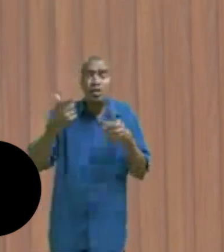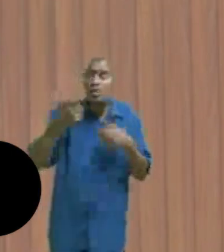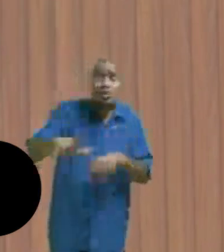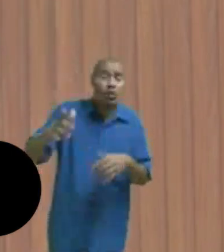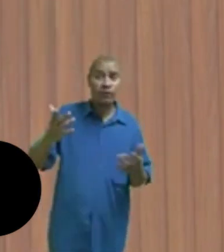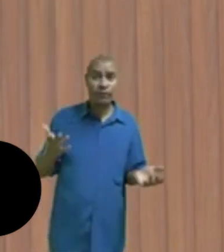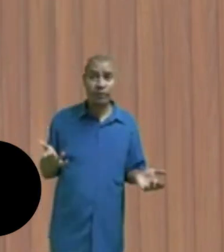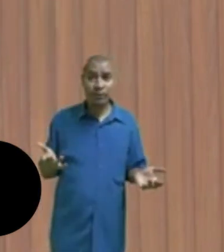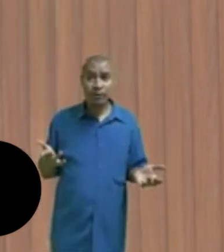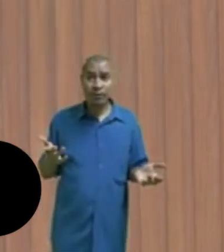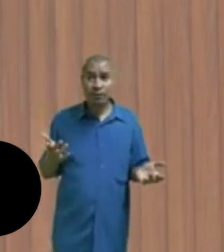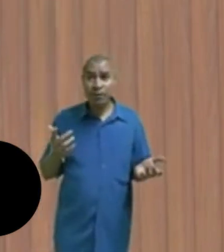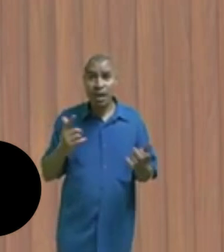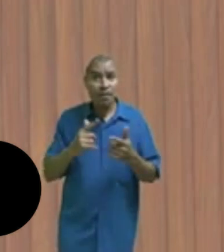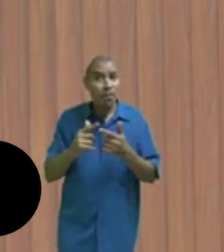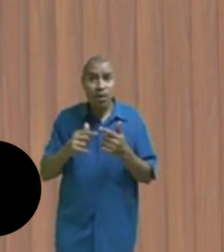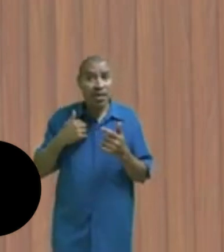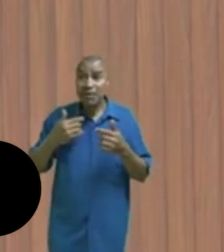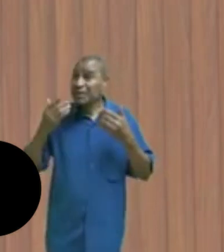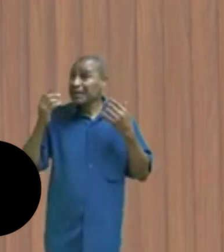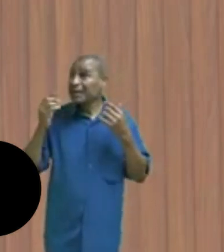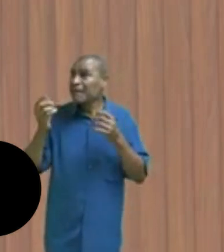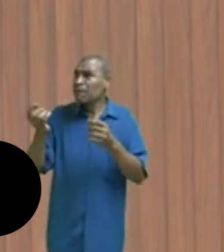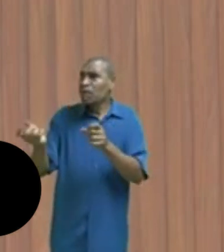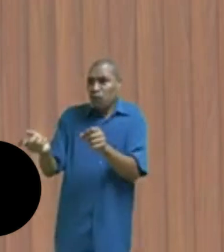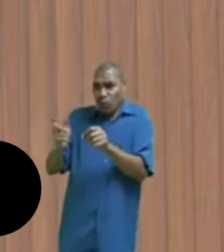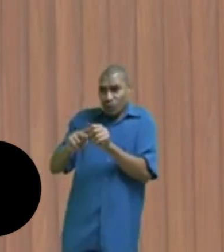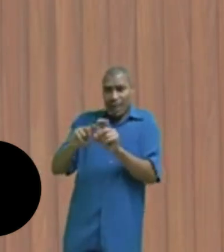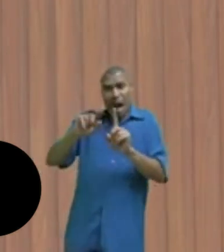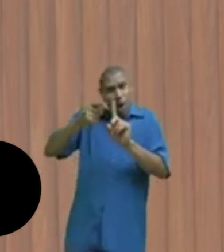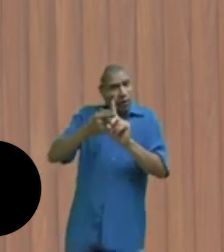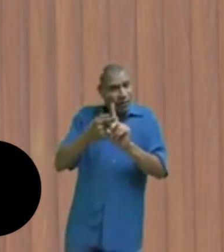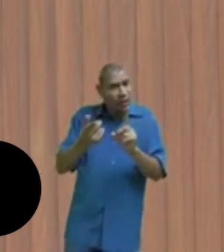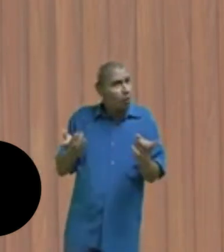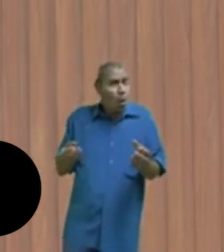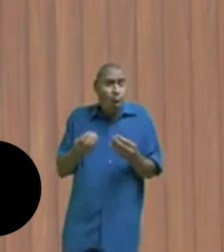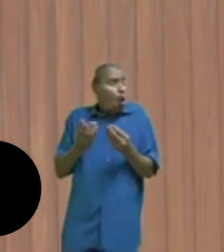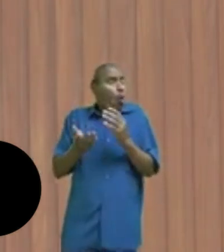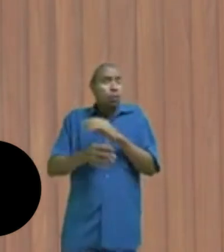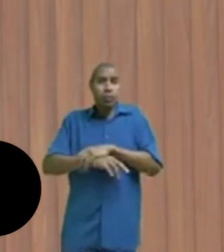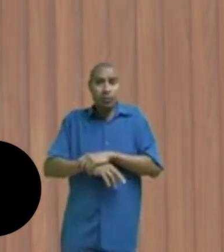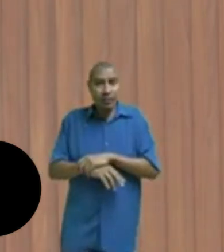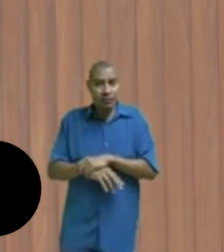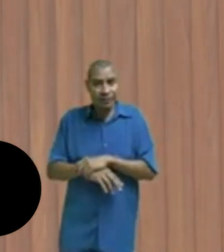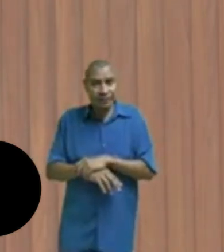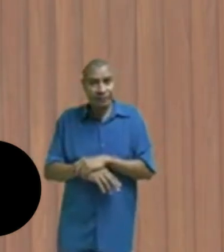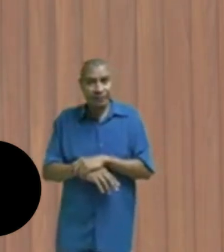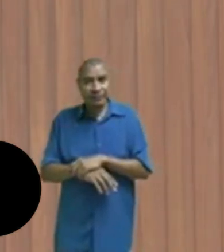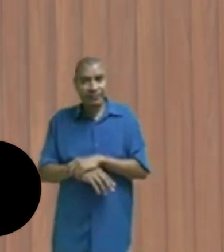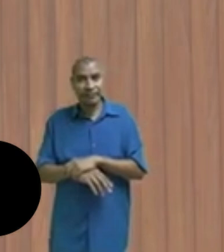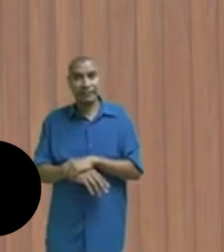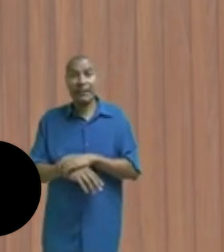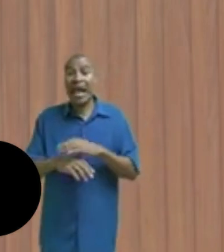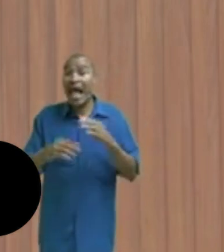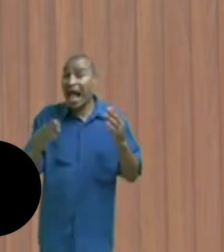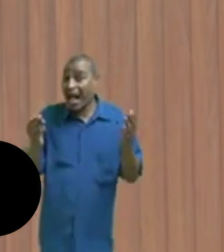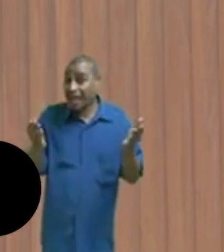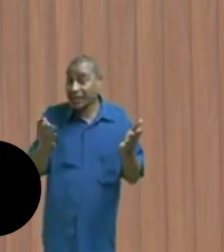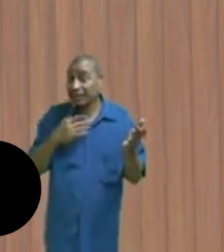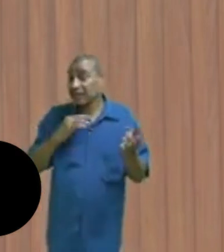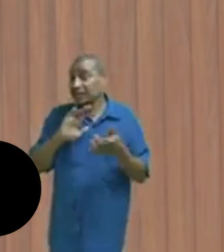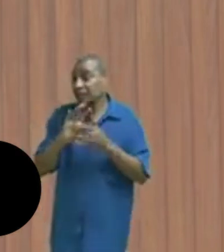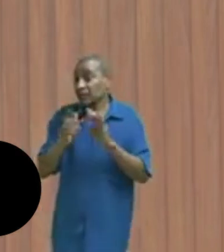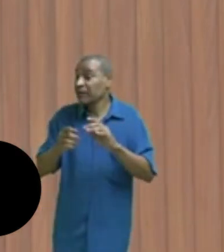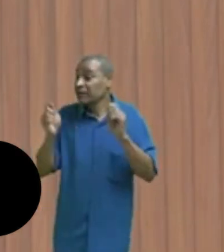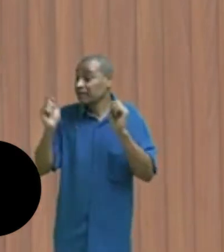Ele pergunta: por que é necessário nascer de novo? Então, agora pela Bíblia, pelo conhecimento, pelo tempo,